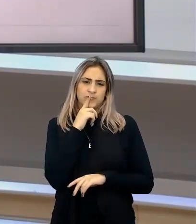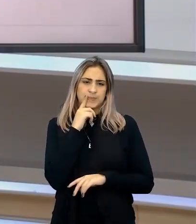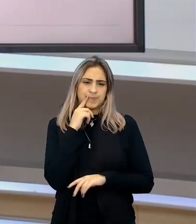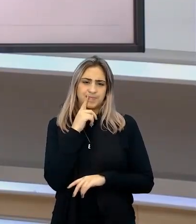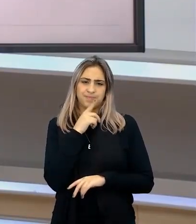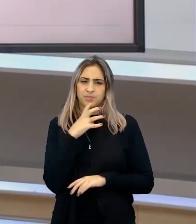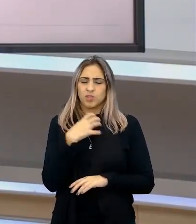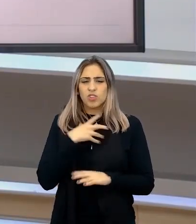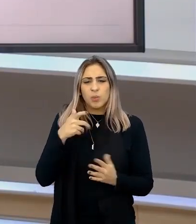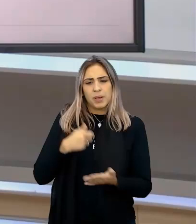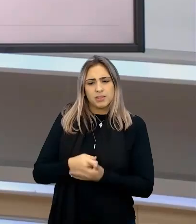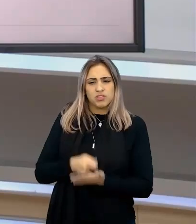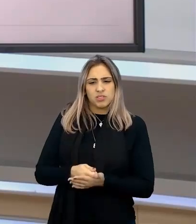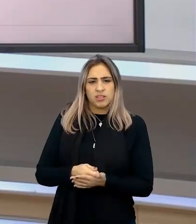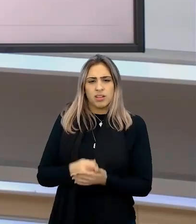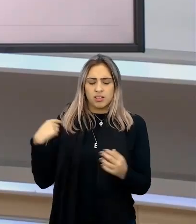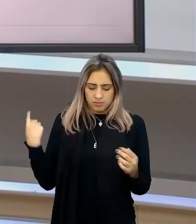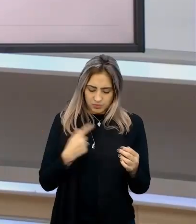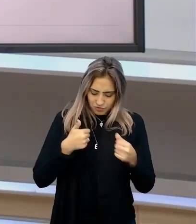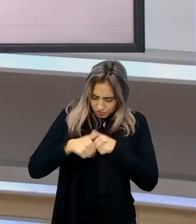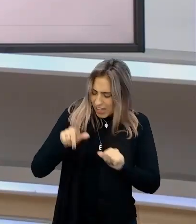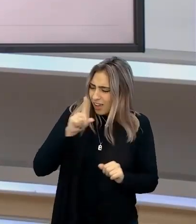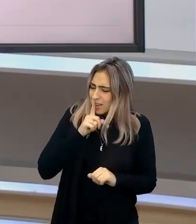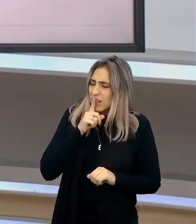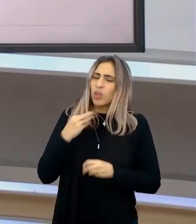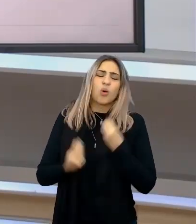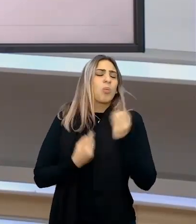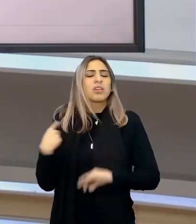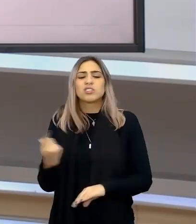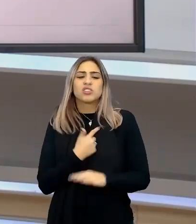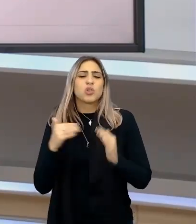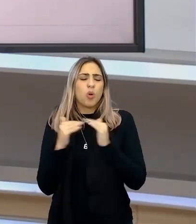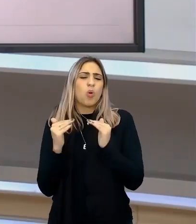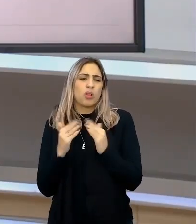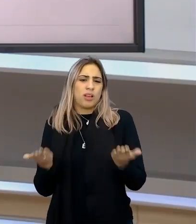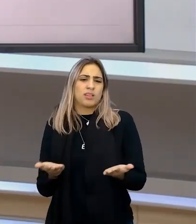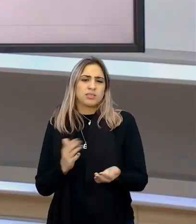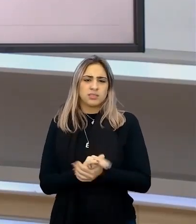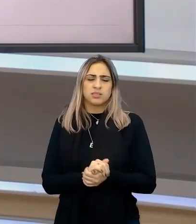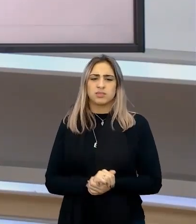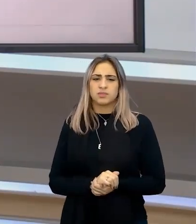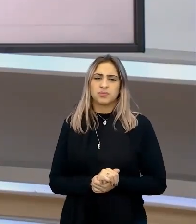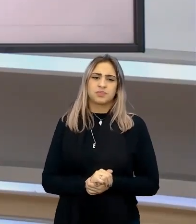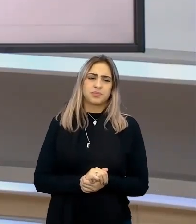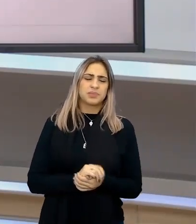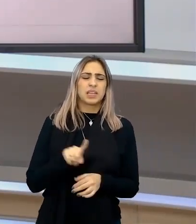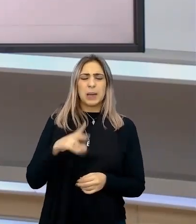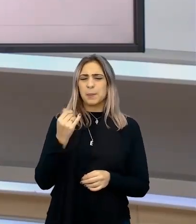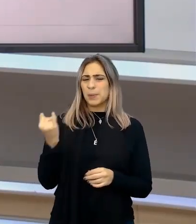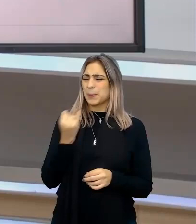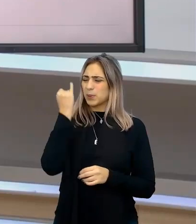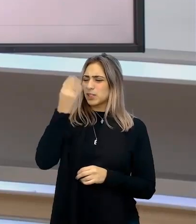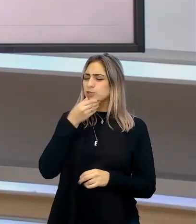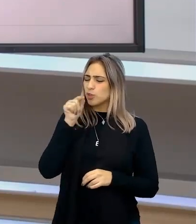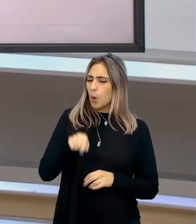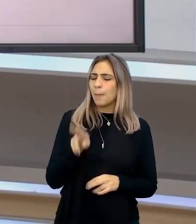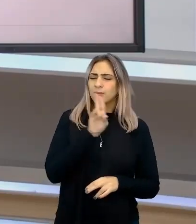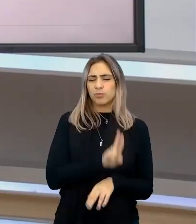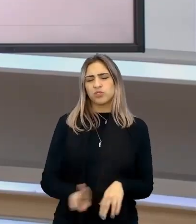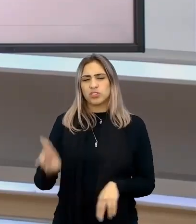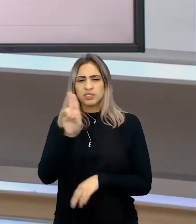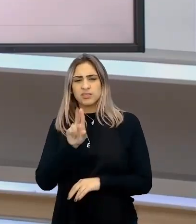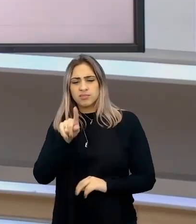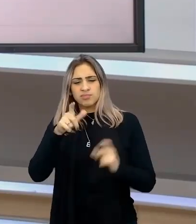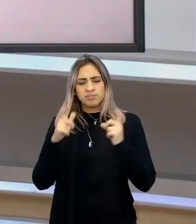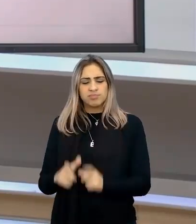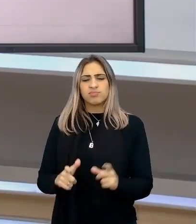atitudes machistas. Quando a gente fica quieto, é como se a gente concordasse. E é muito importante o homem utilizar esse lugar